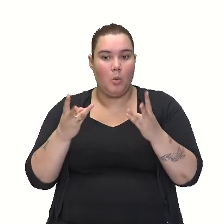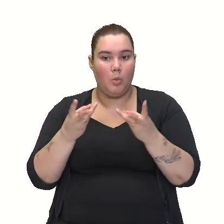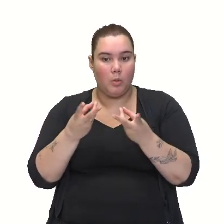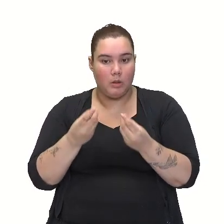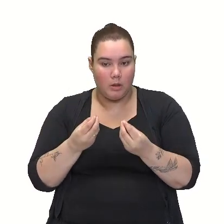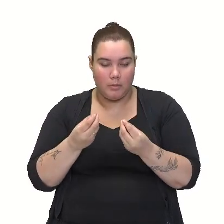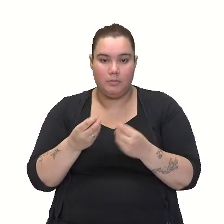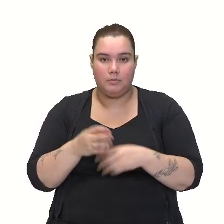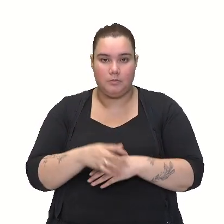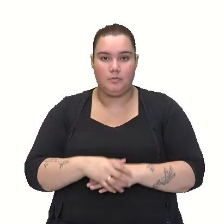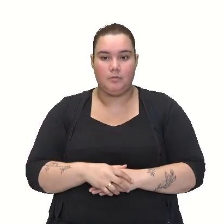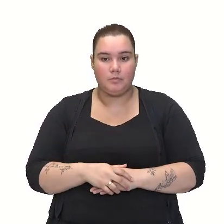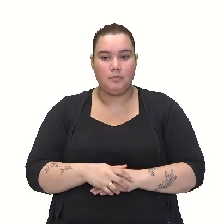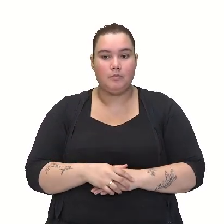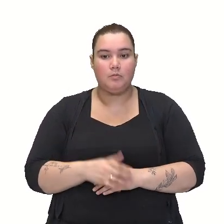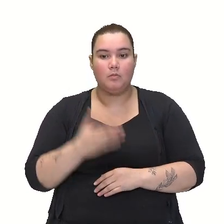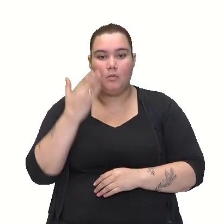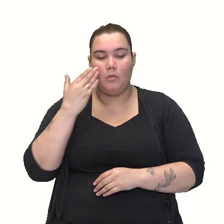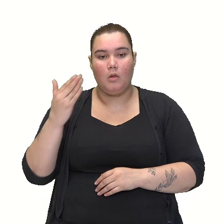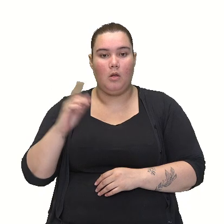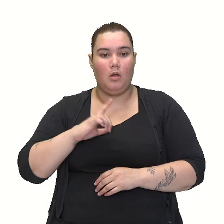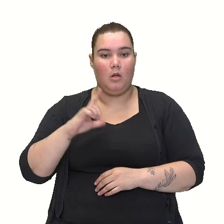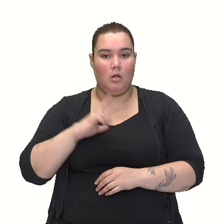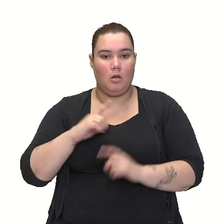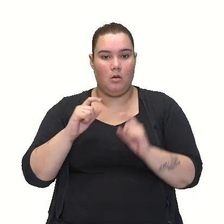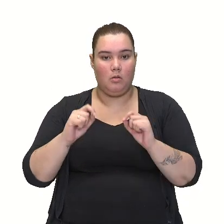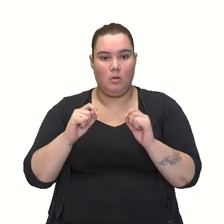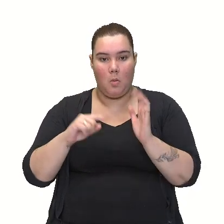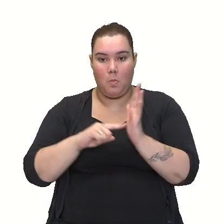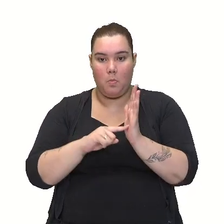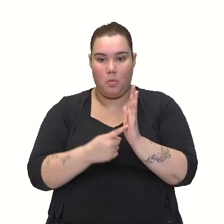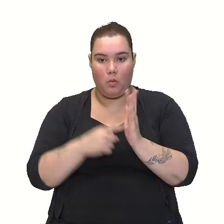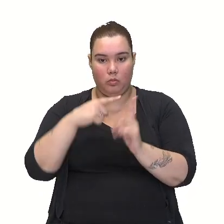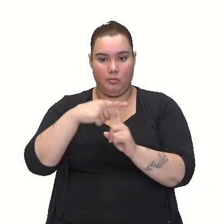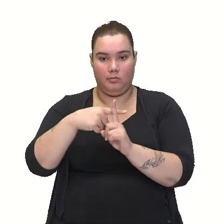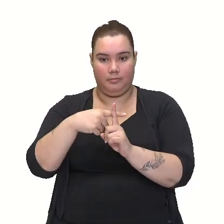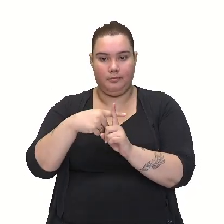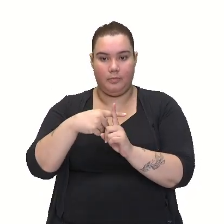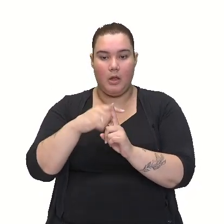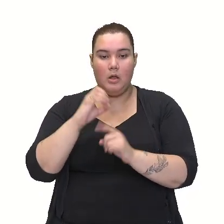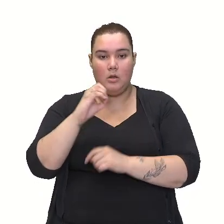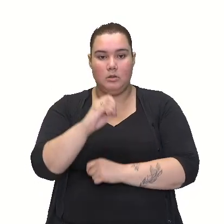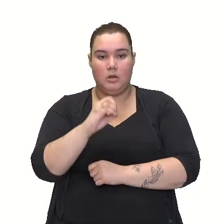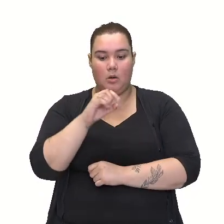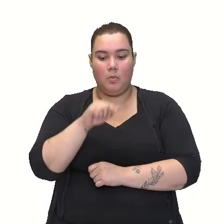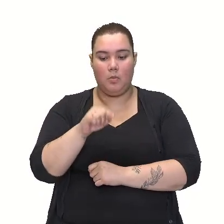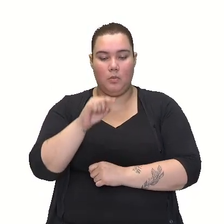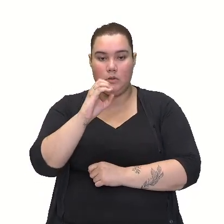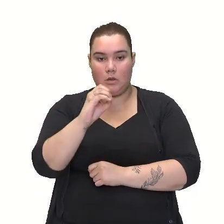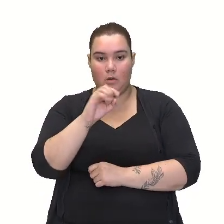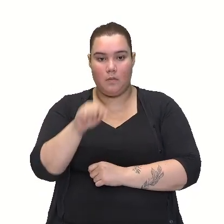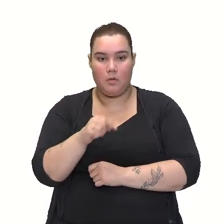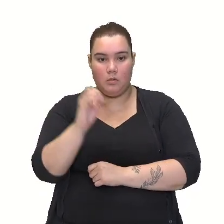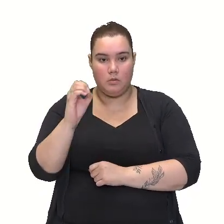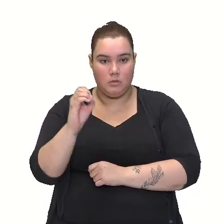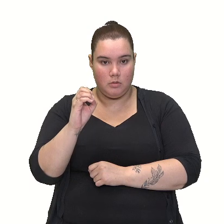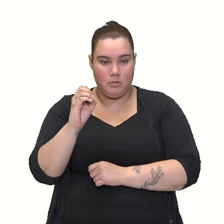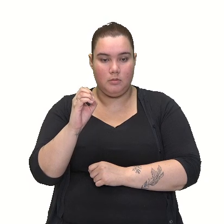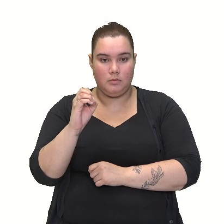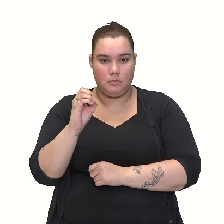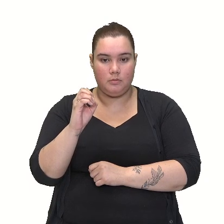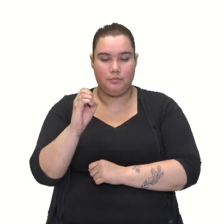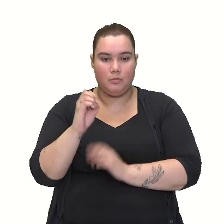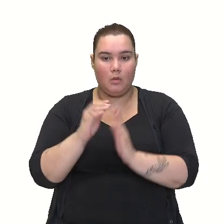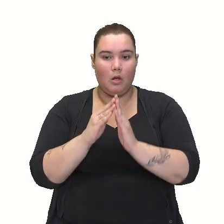povo, aqui, olha, bem aqui eu tenho o 0, 0, certo? Aqui eu tenho a parte positiva, isso daqui é mais ou menos, suponhamos,